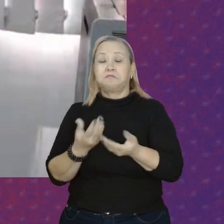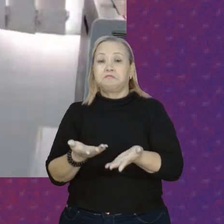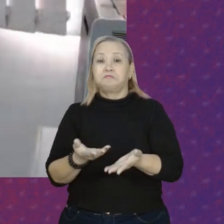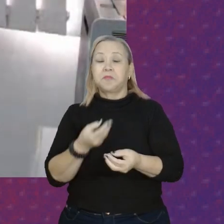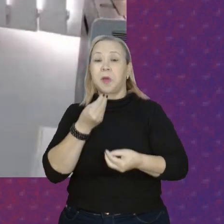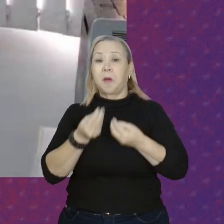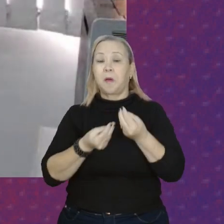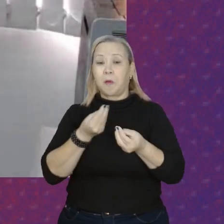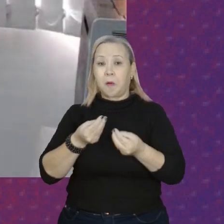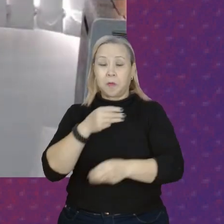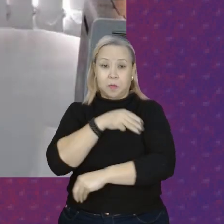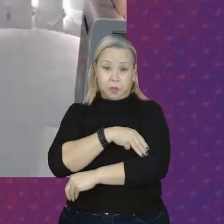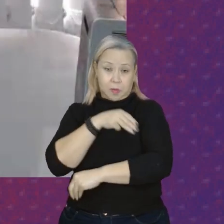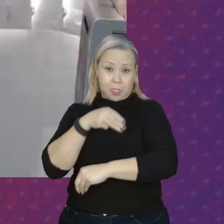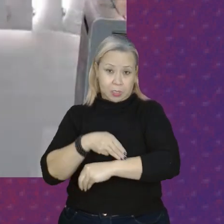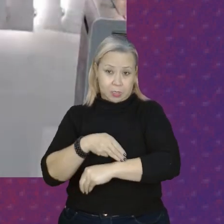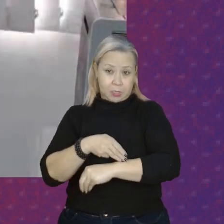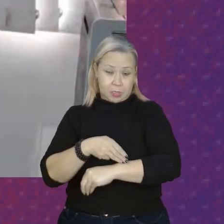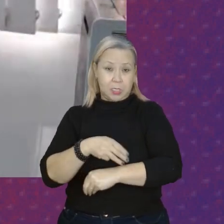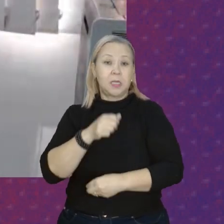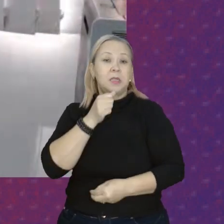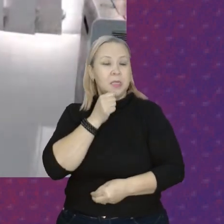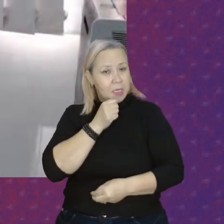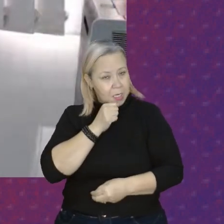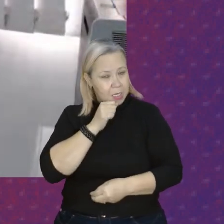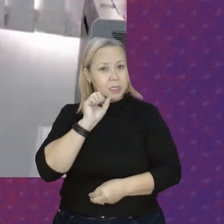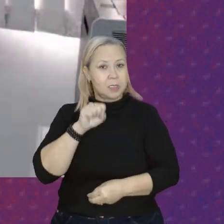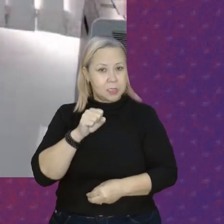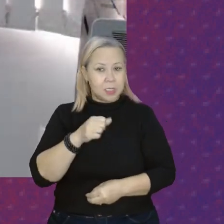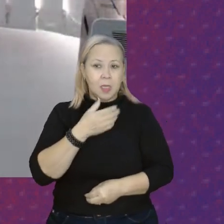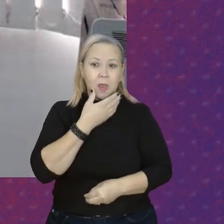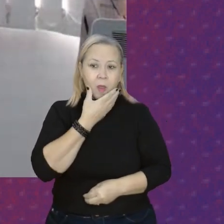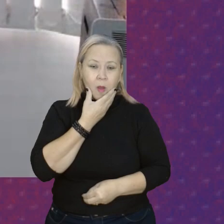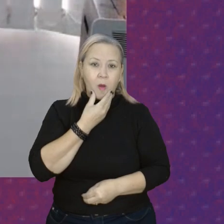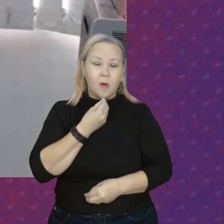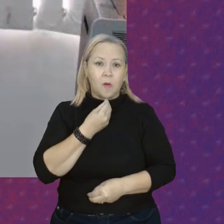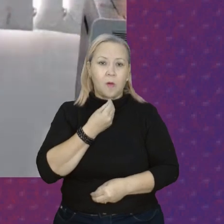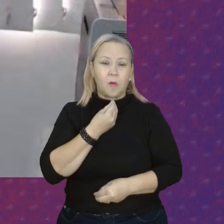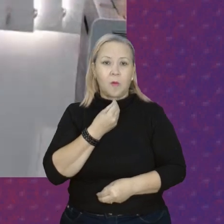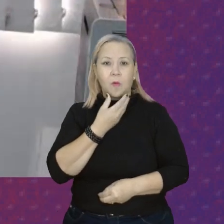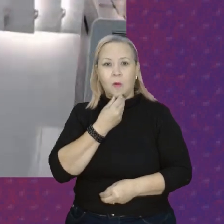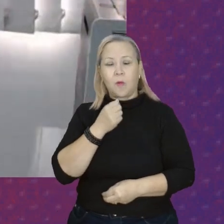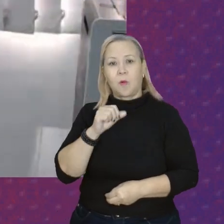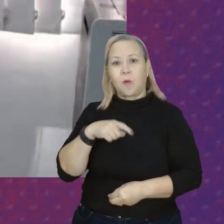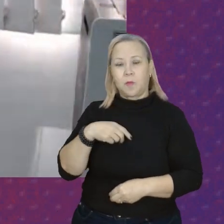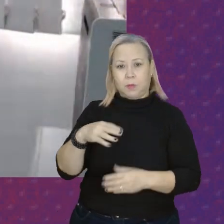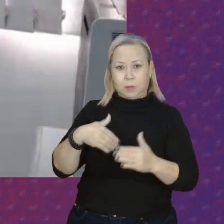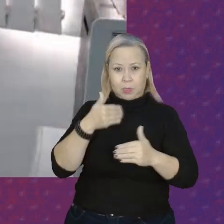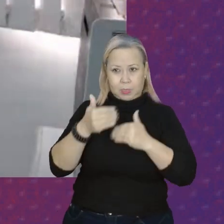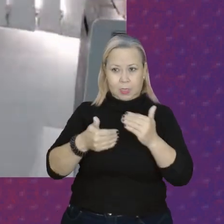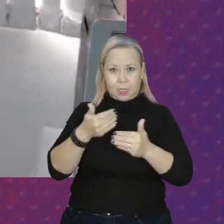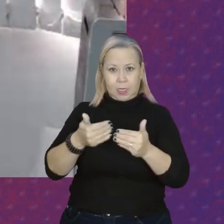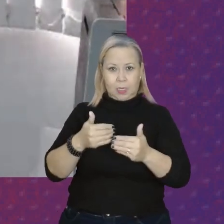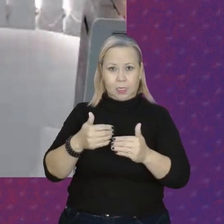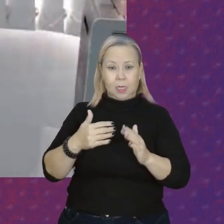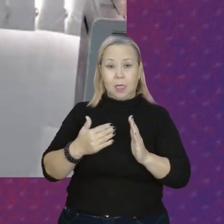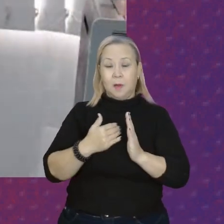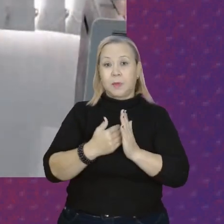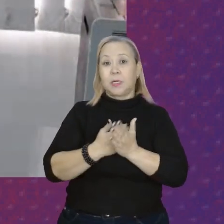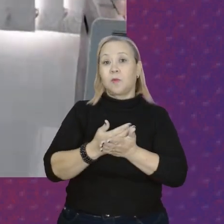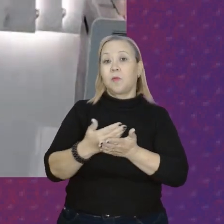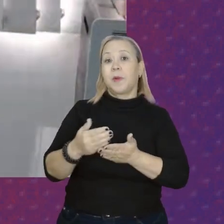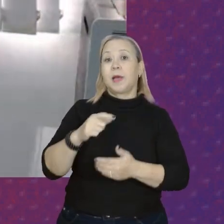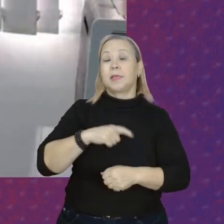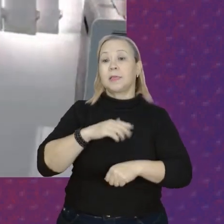no magistério, e ainda assim o homem é minoria, né, na carreira magistério, mas ele começa a ter